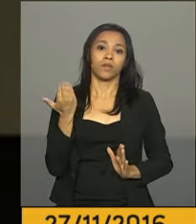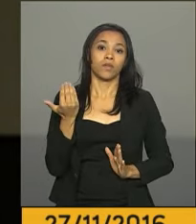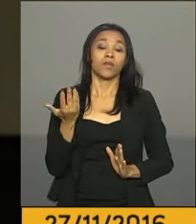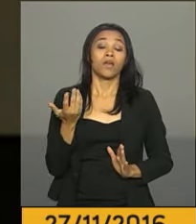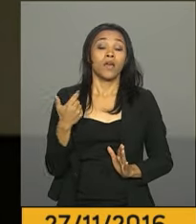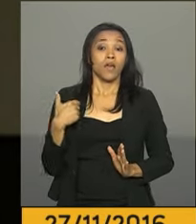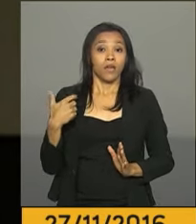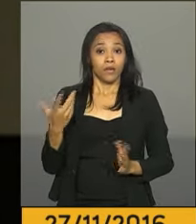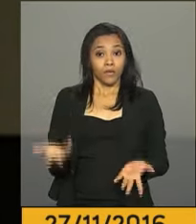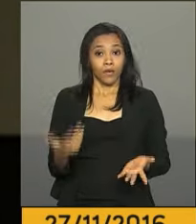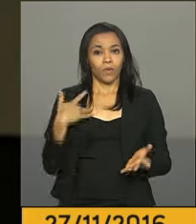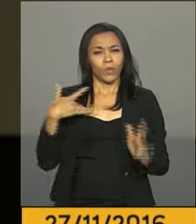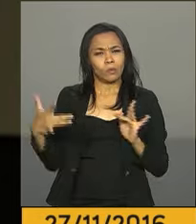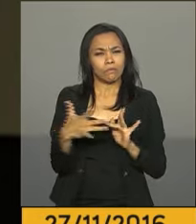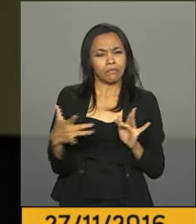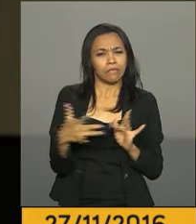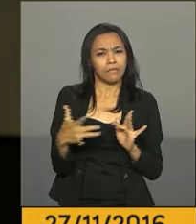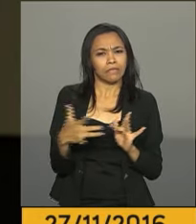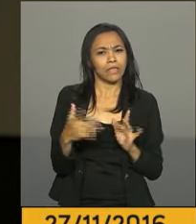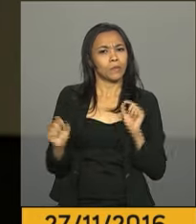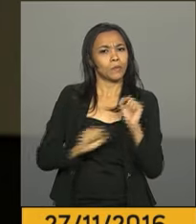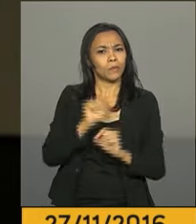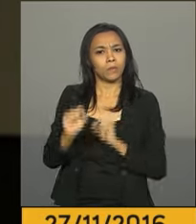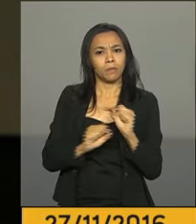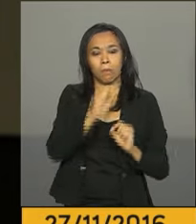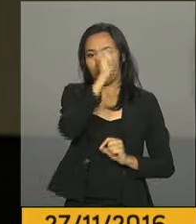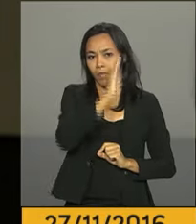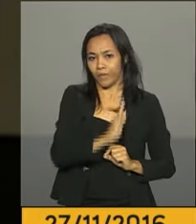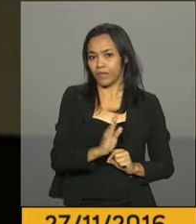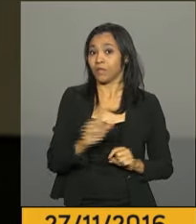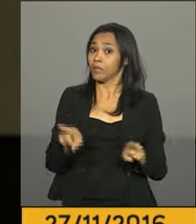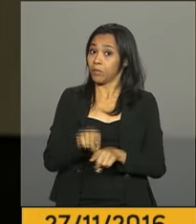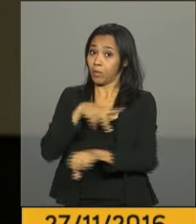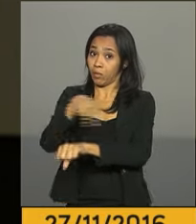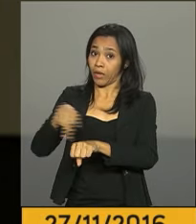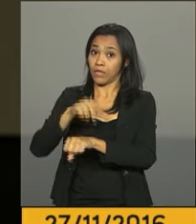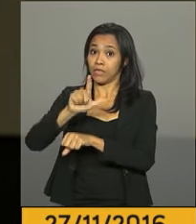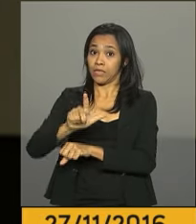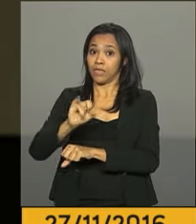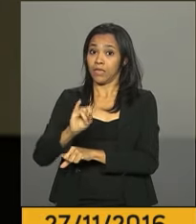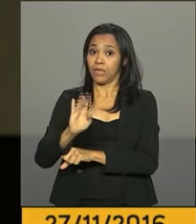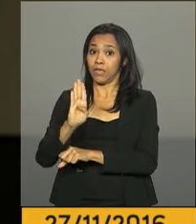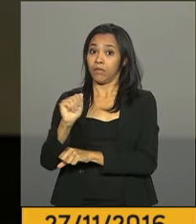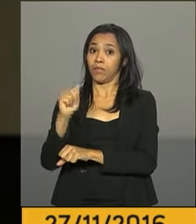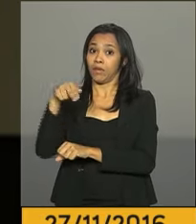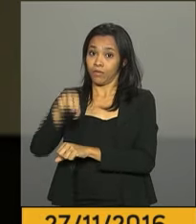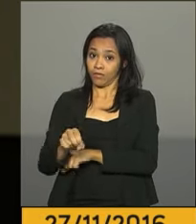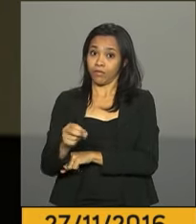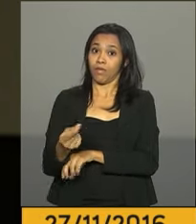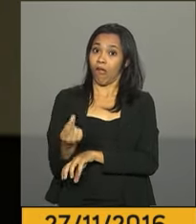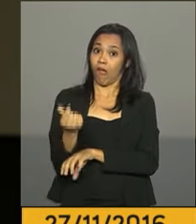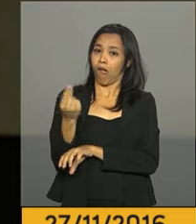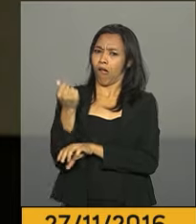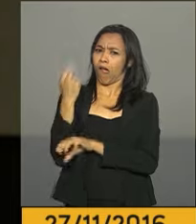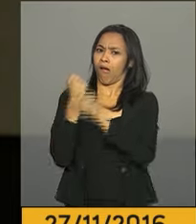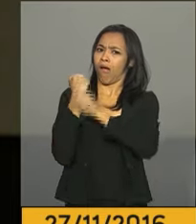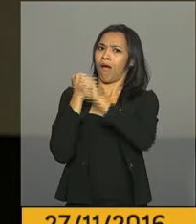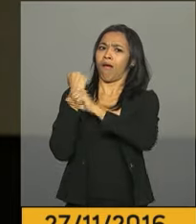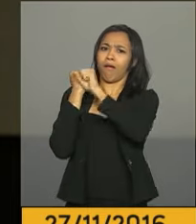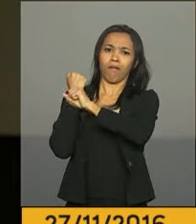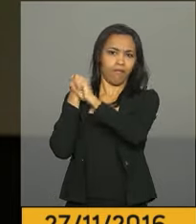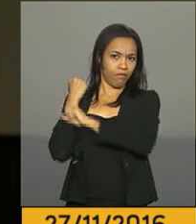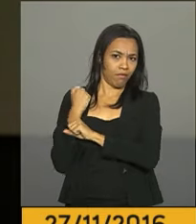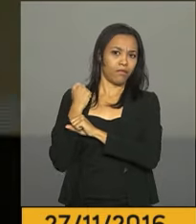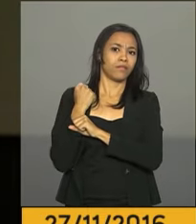o vínculo afetivo, né, entre o Brasil e o Líbano é secular, disse bem o governador Geraldo